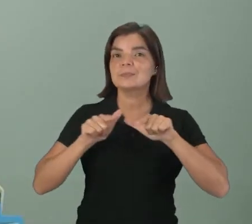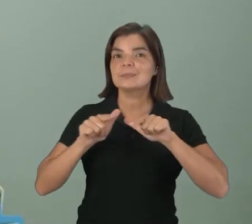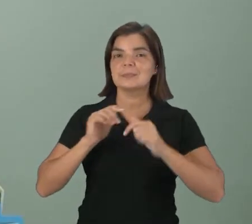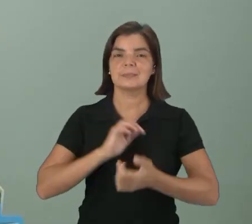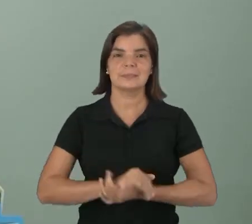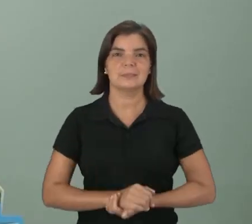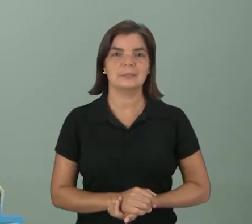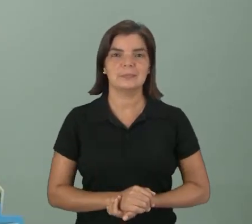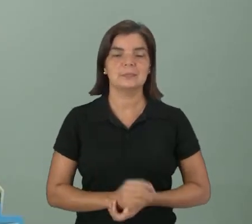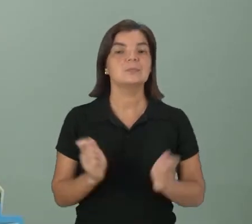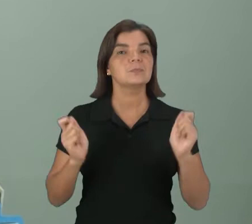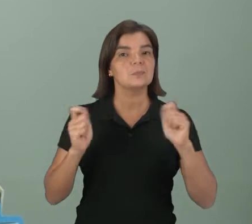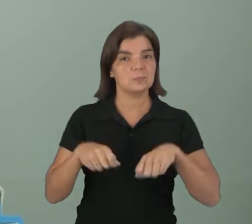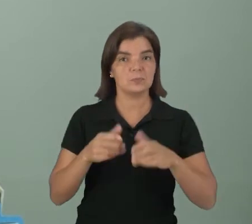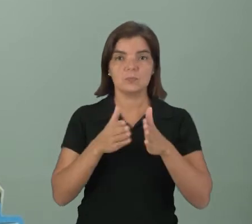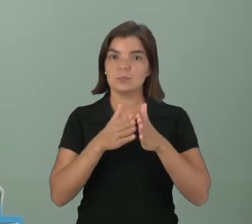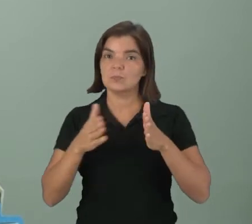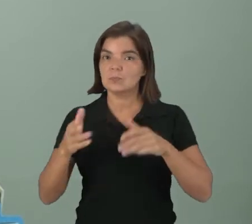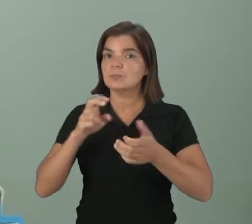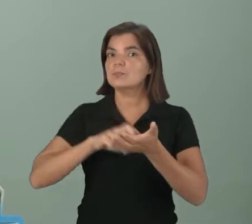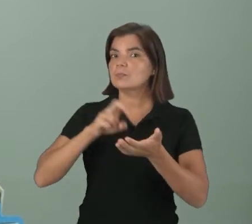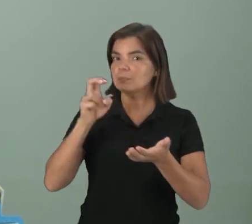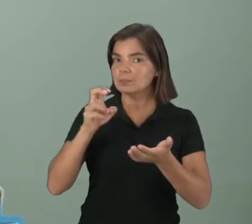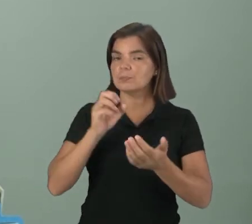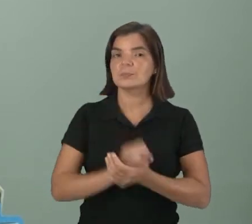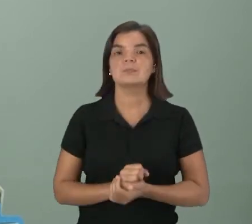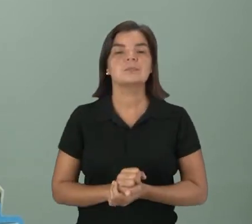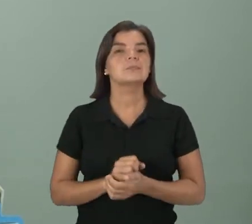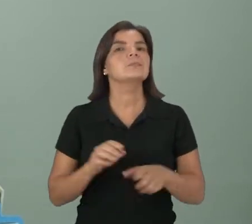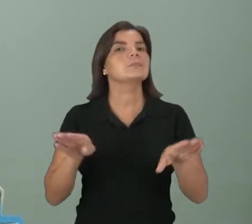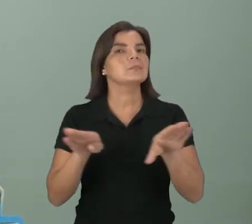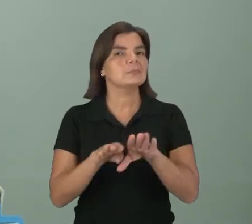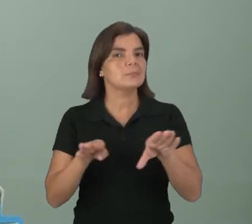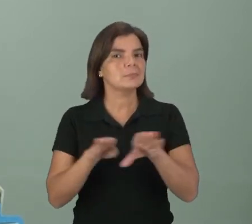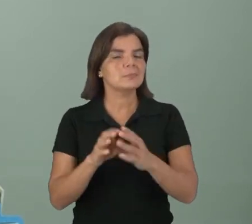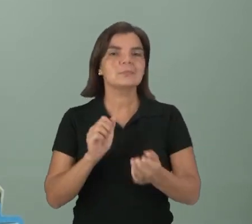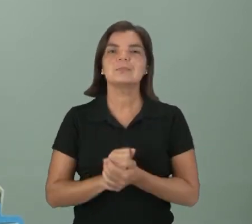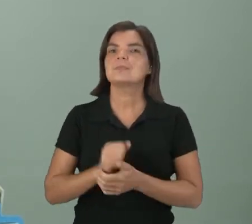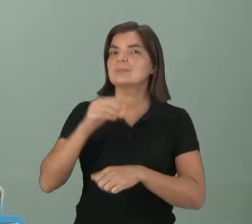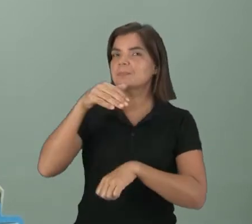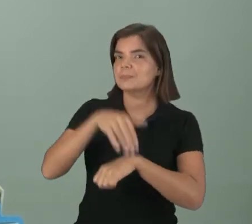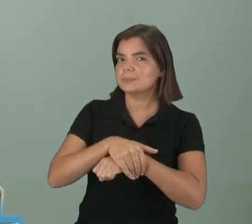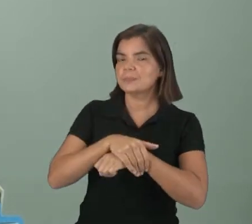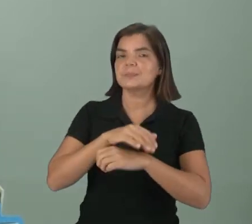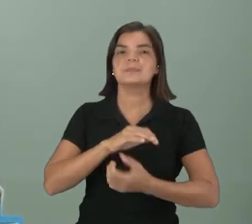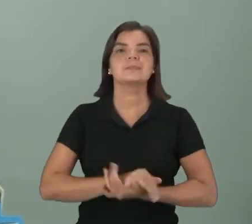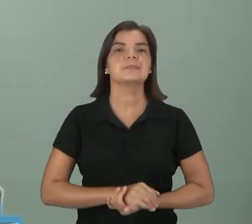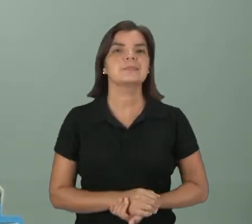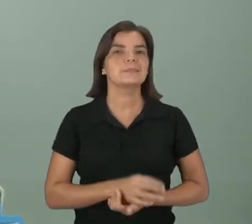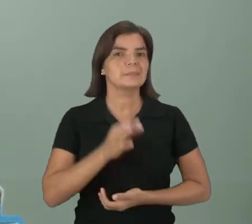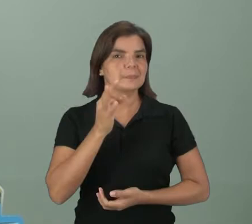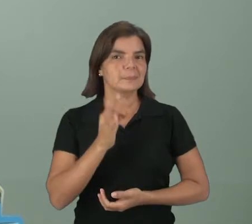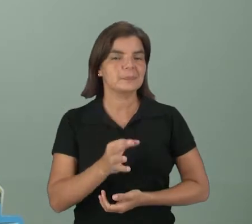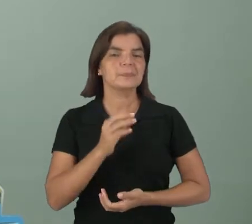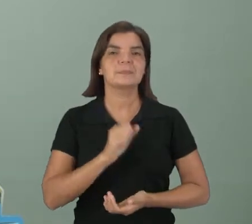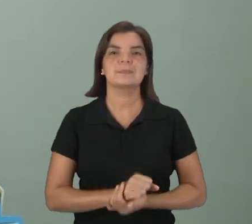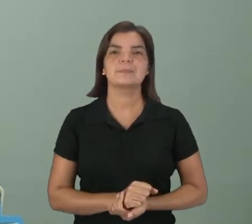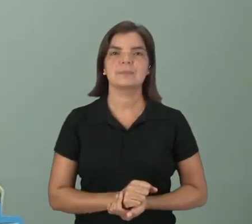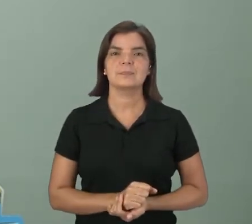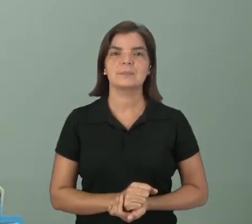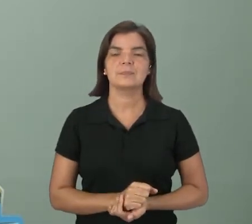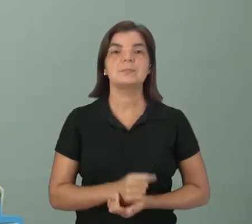profissão que pode exercer durante o período do dia mas também no período da noite certa